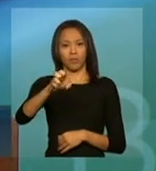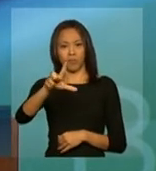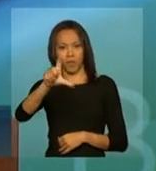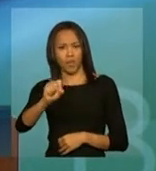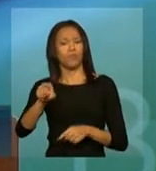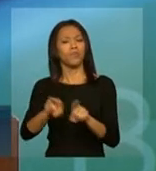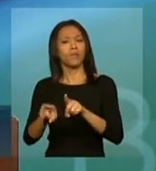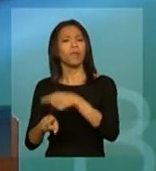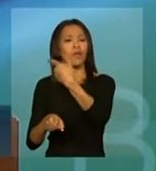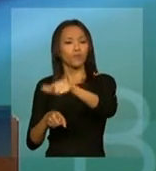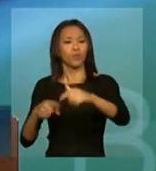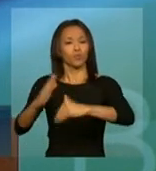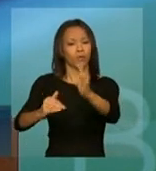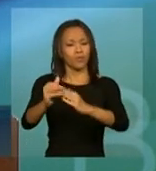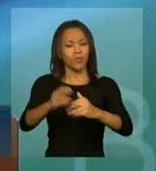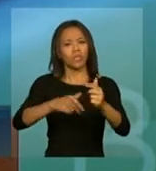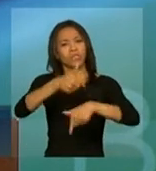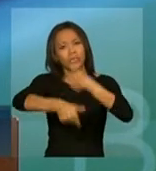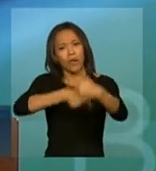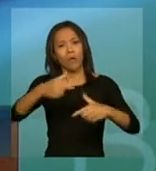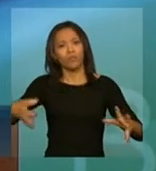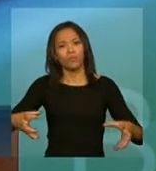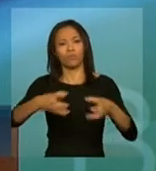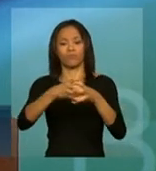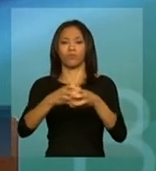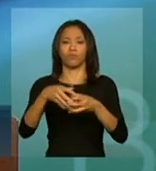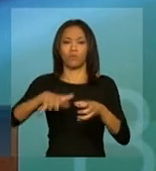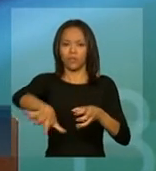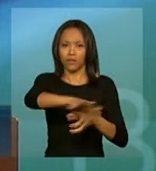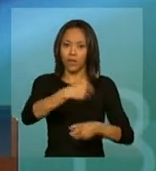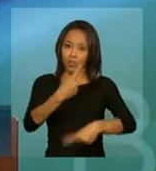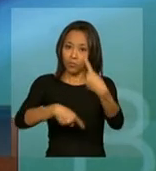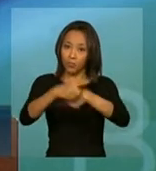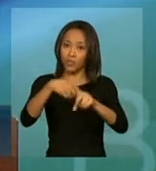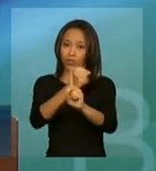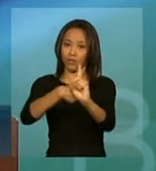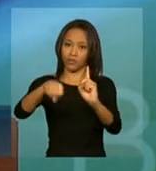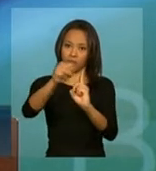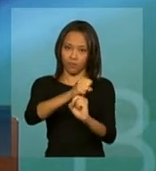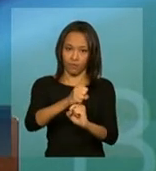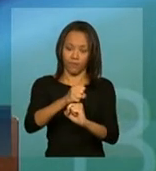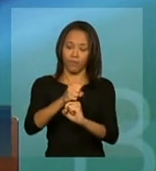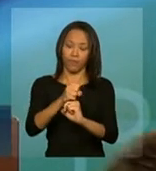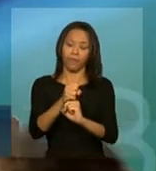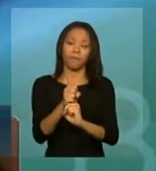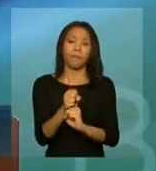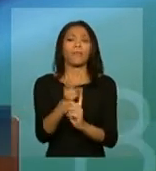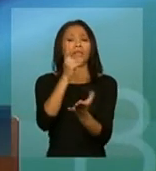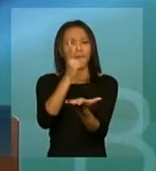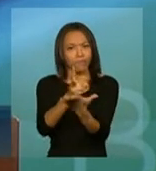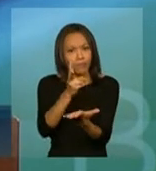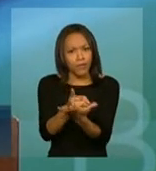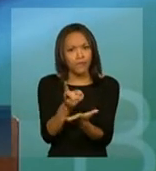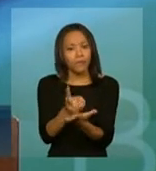esse esforço nos programas de políticas sociais e de inclusão social. Está sendo concretizado o sonho de gerações